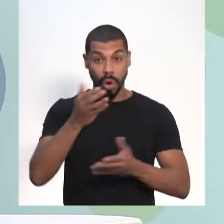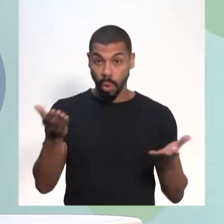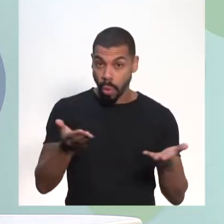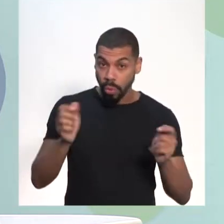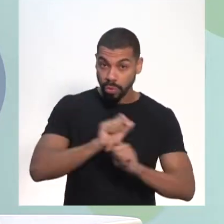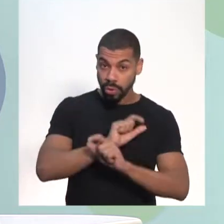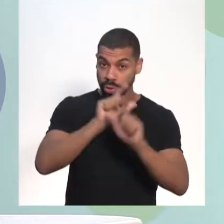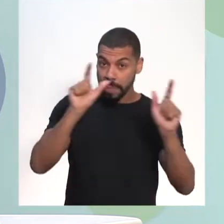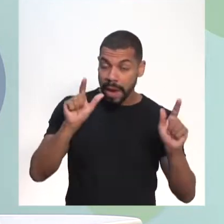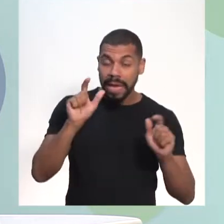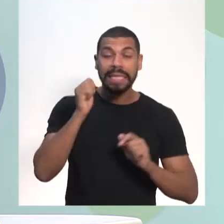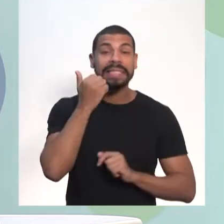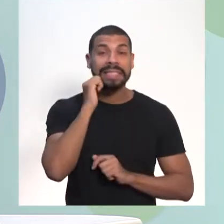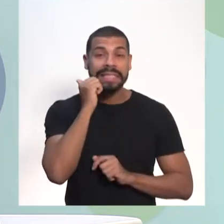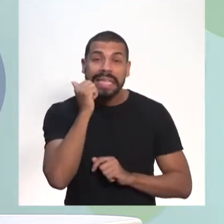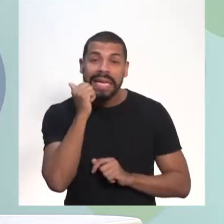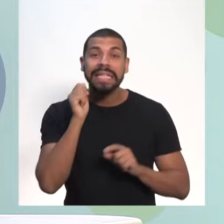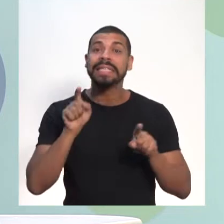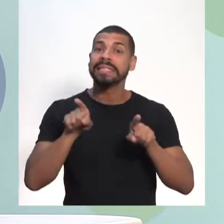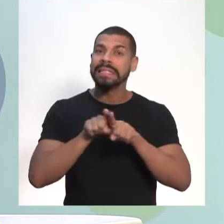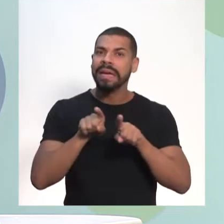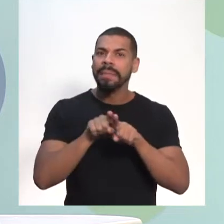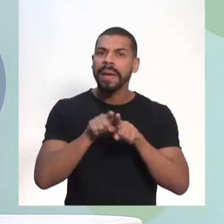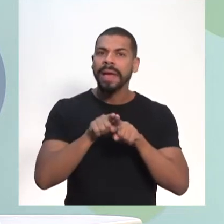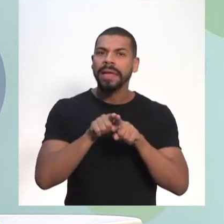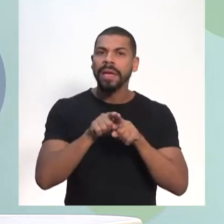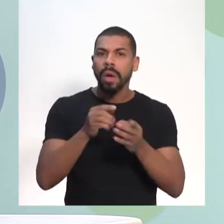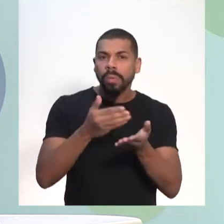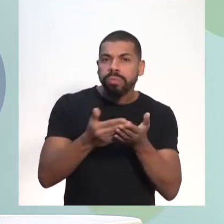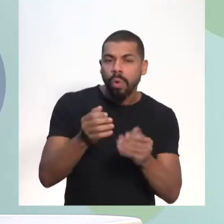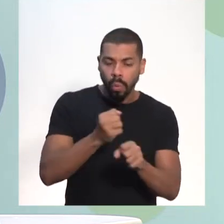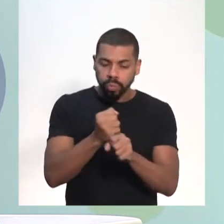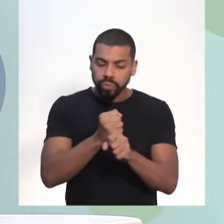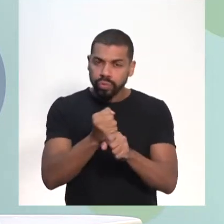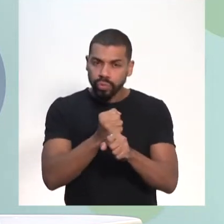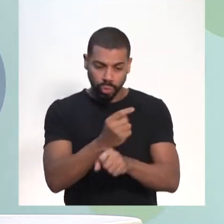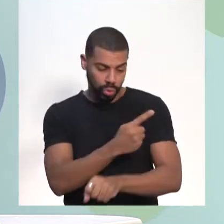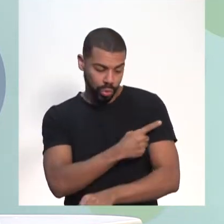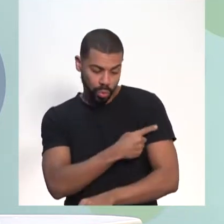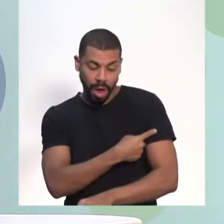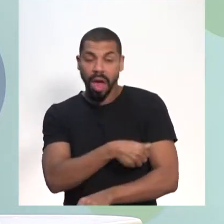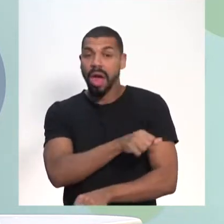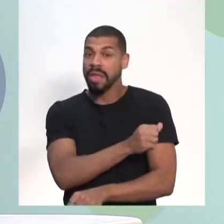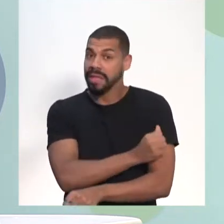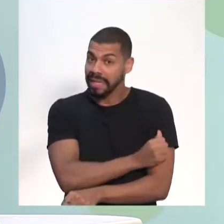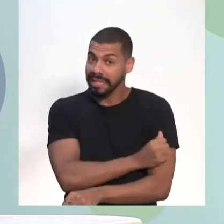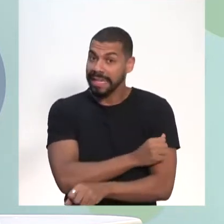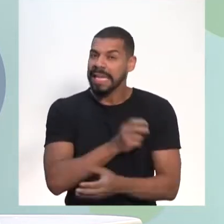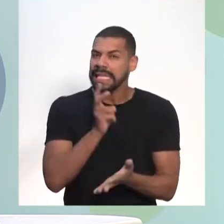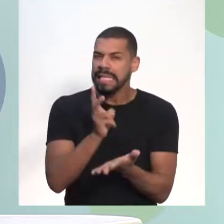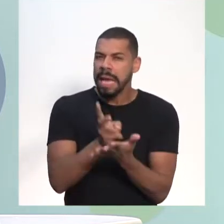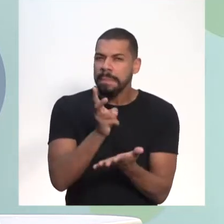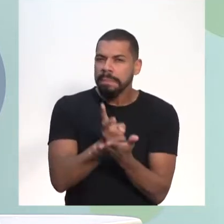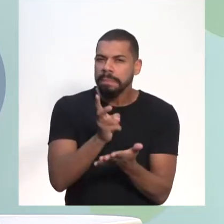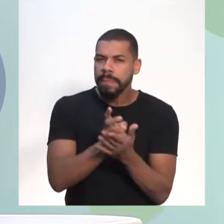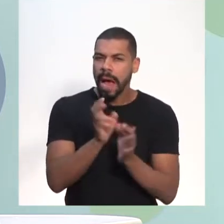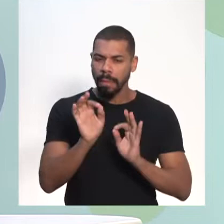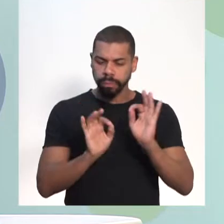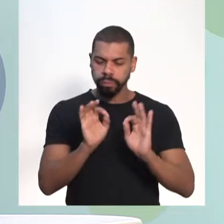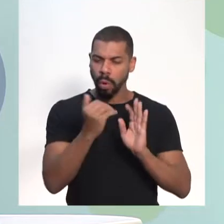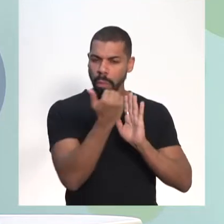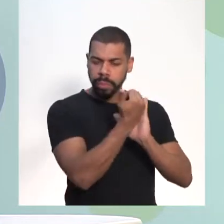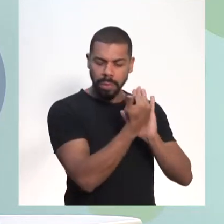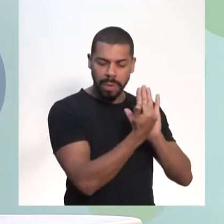Matemática e Ciências da Natureza, e os anos iniciais, nós teremos uma programação sempre